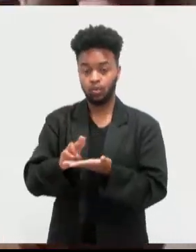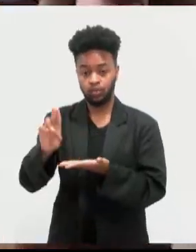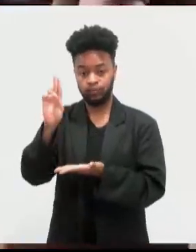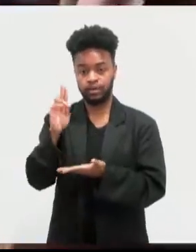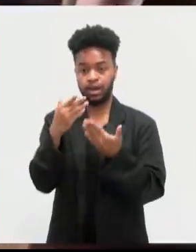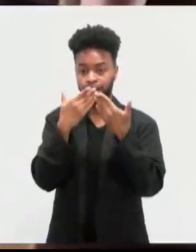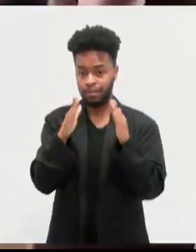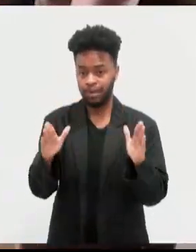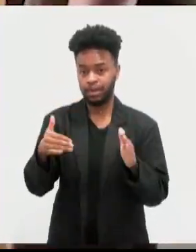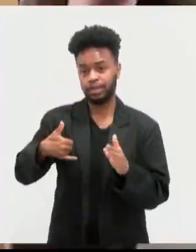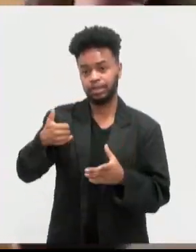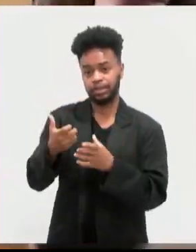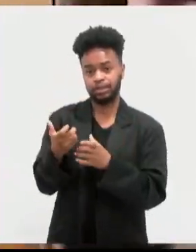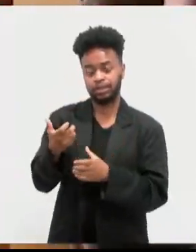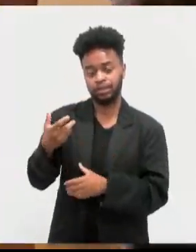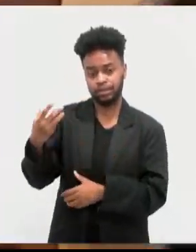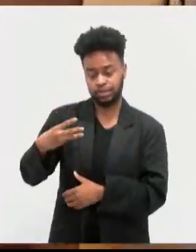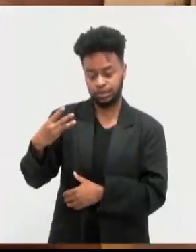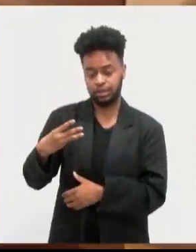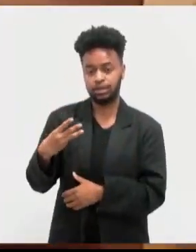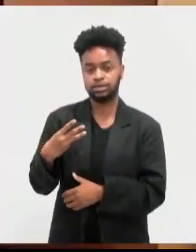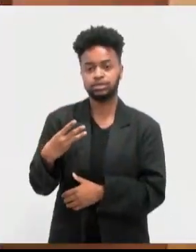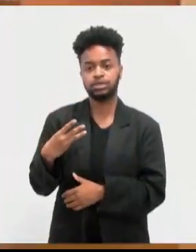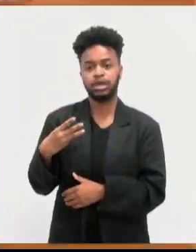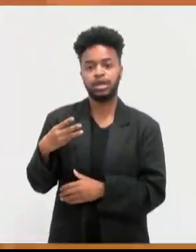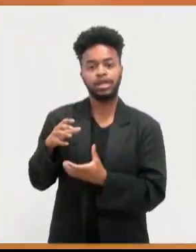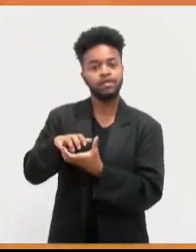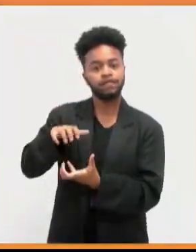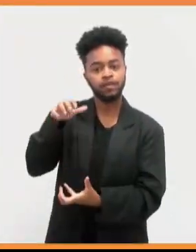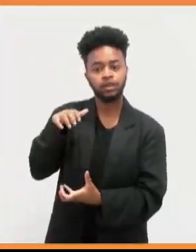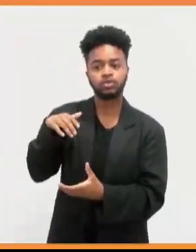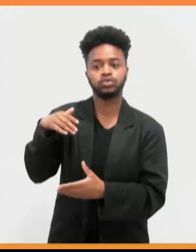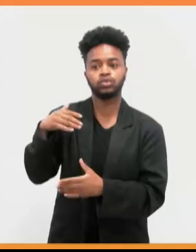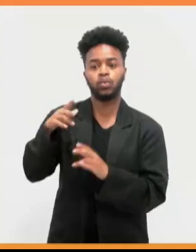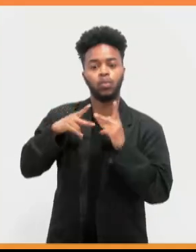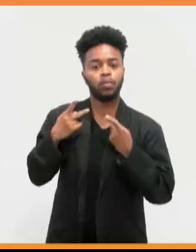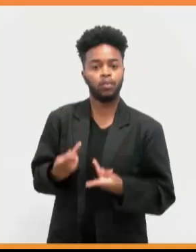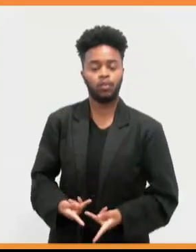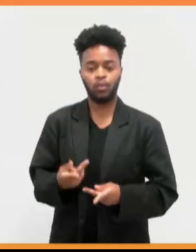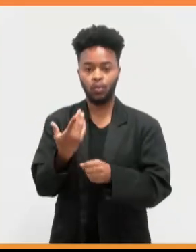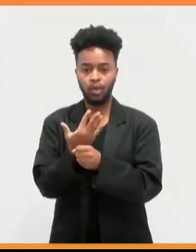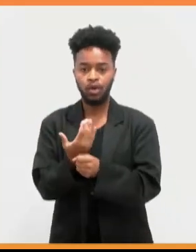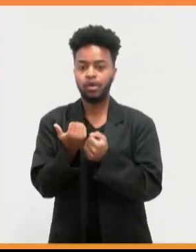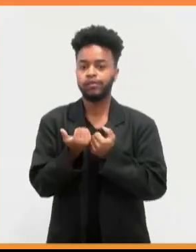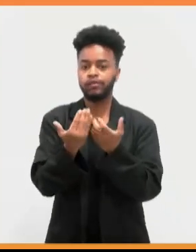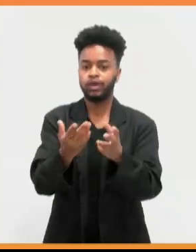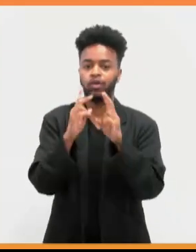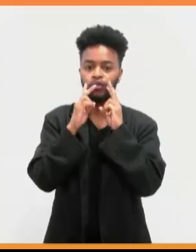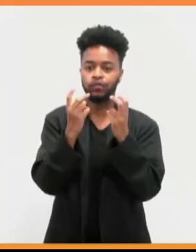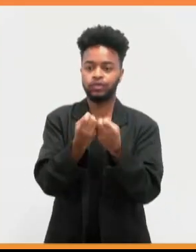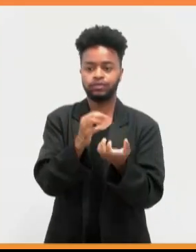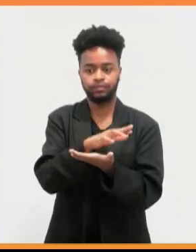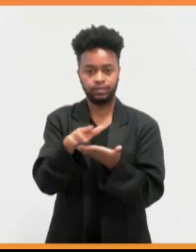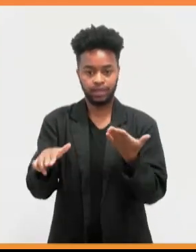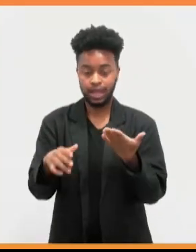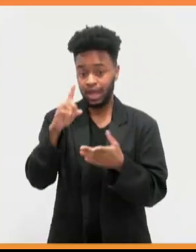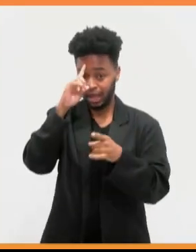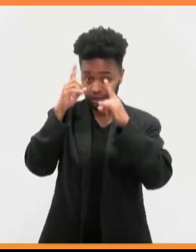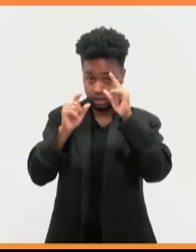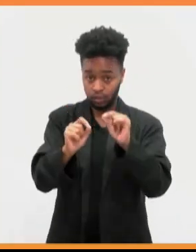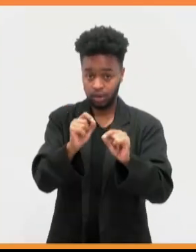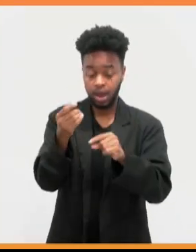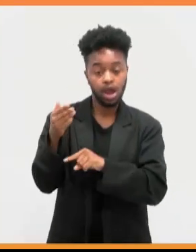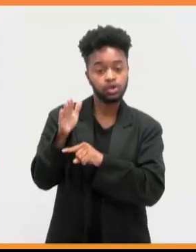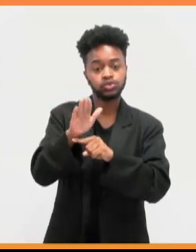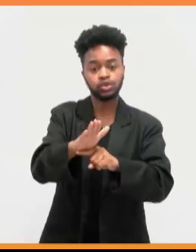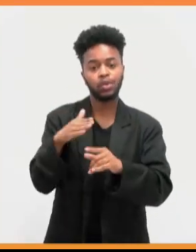da Terceira Idade do Núcleo do Envelhecimento Humano da UERJ vem oferecendo uma gama de oficinas. A ideia é contribuir para